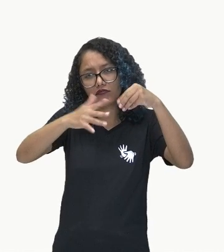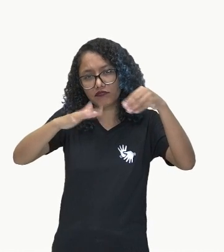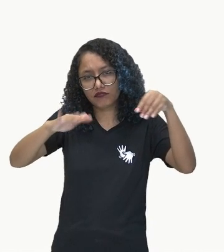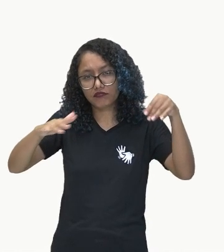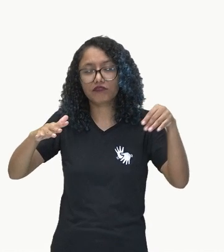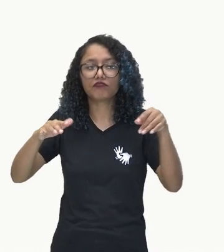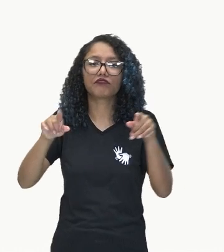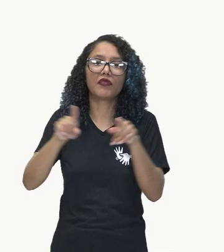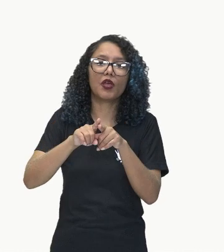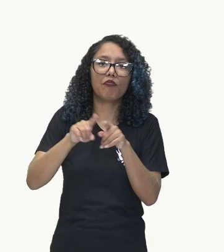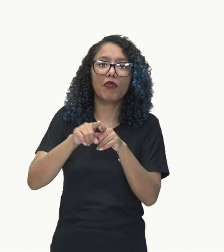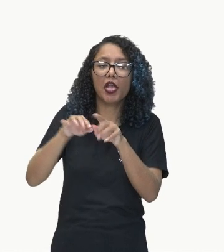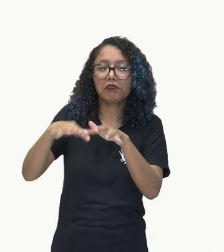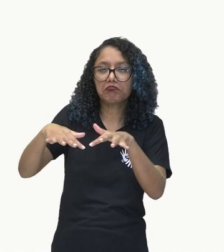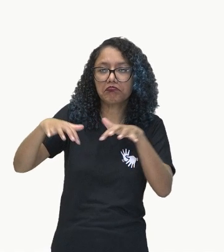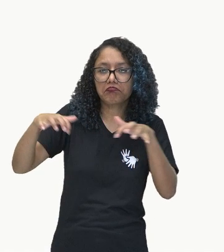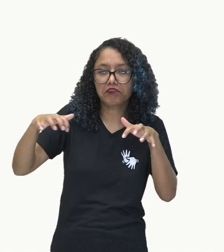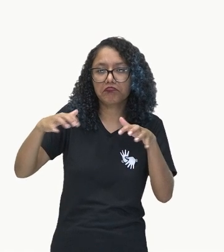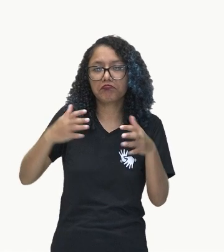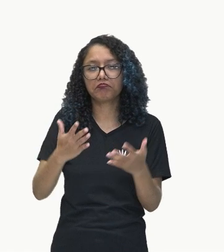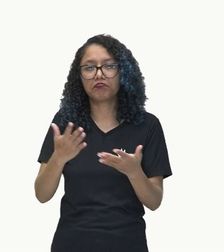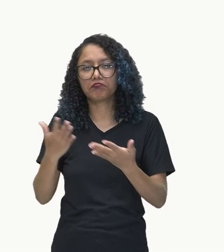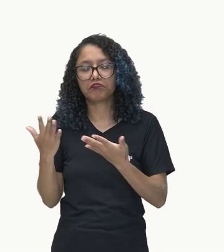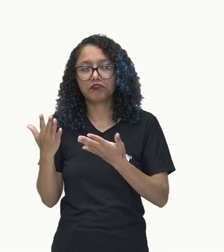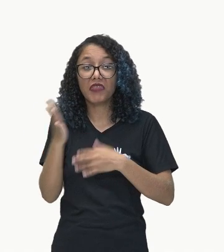Mar Vermelho, com a Península